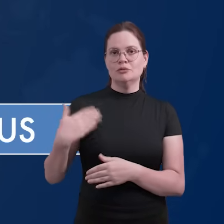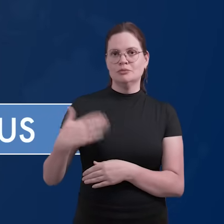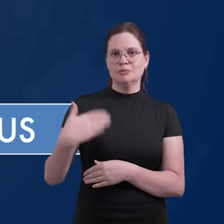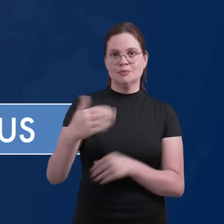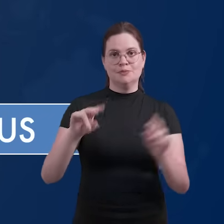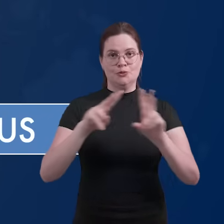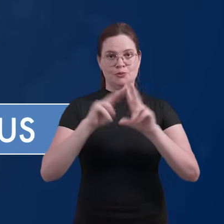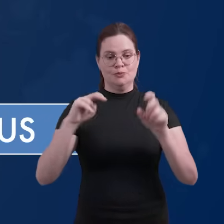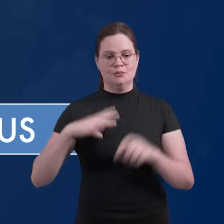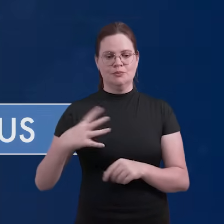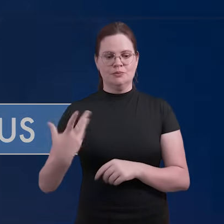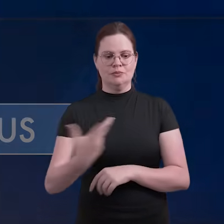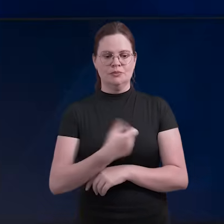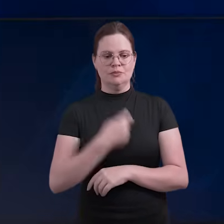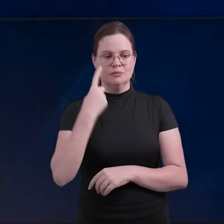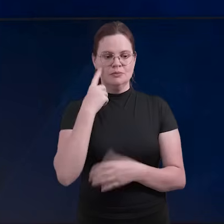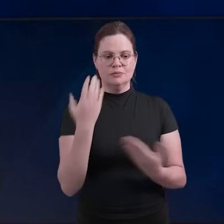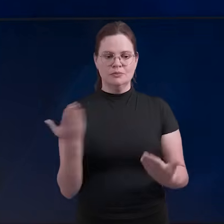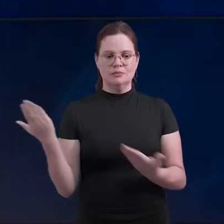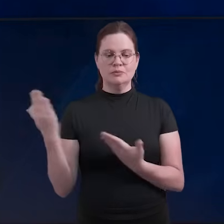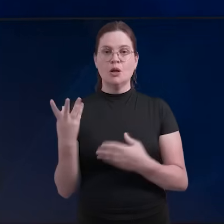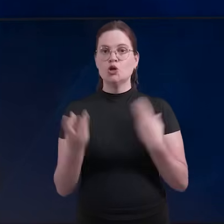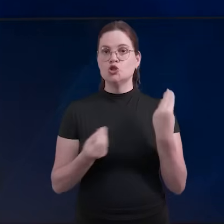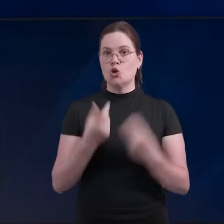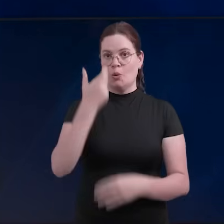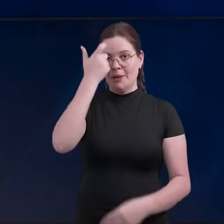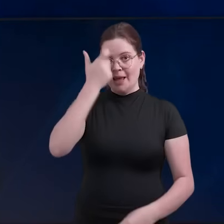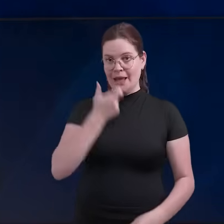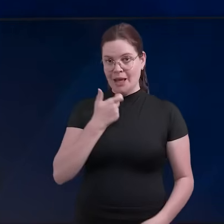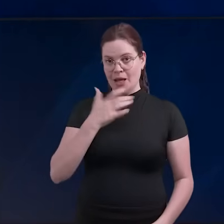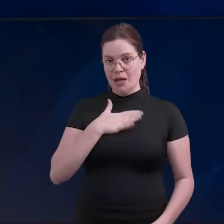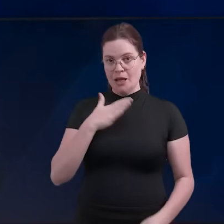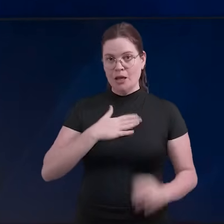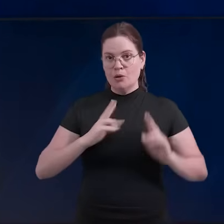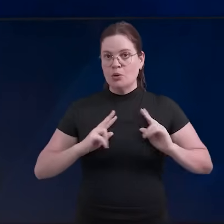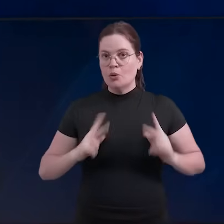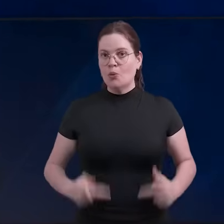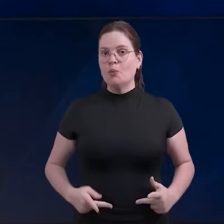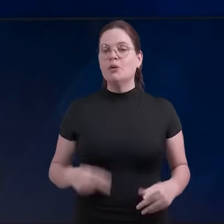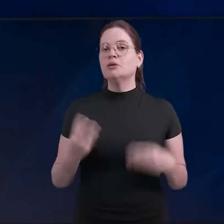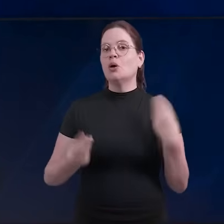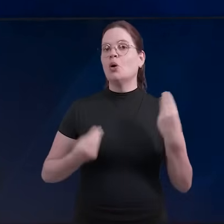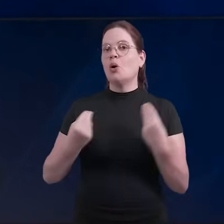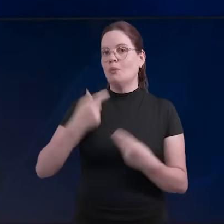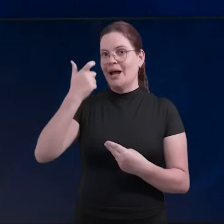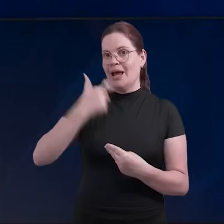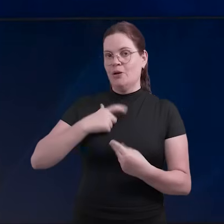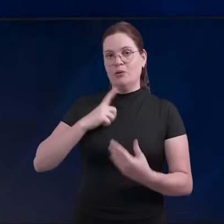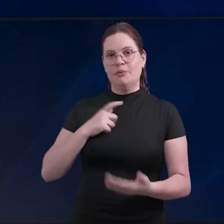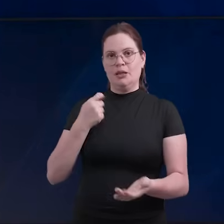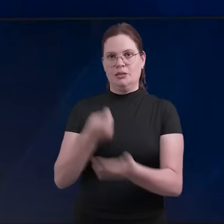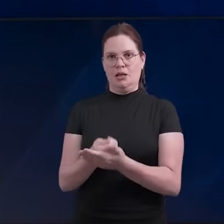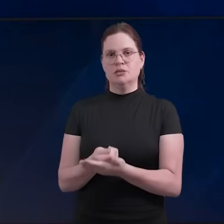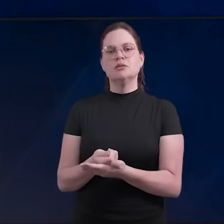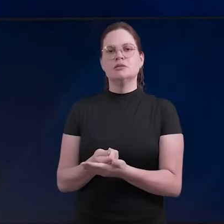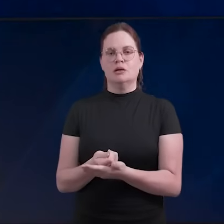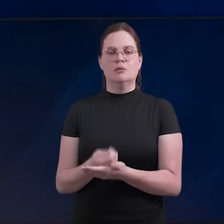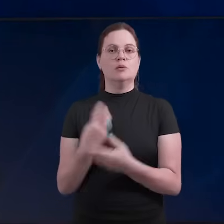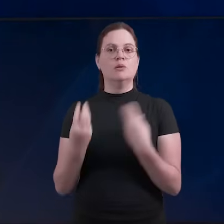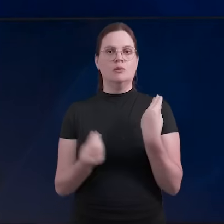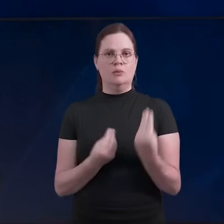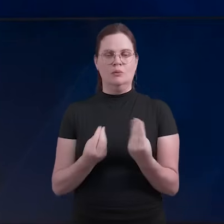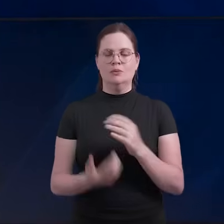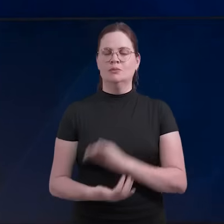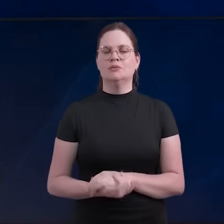ainda sobre a salvação, para falar sobre a participação do homem. Em que momento que o homem participa do projeto